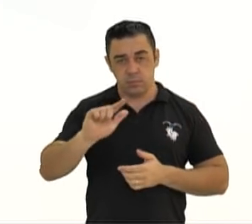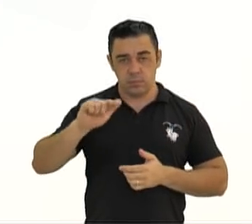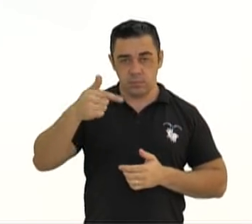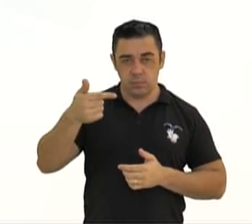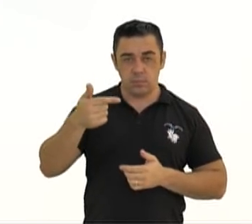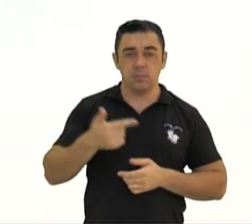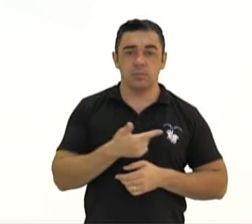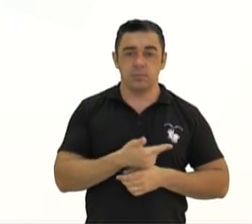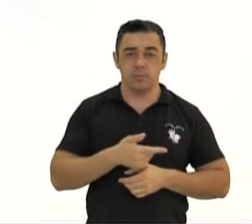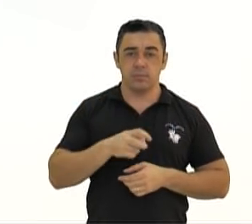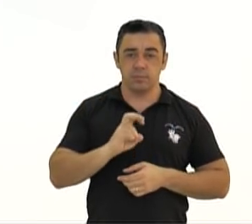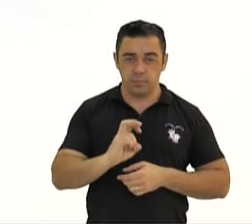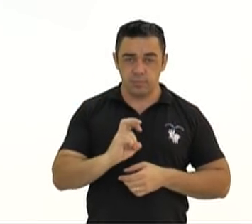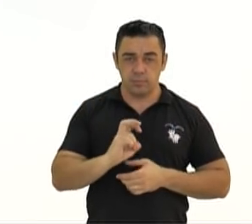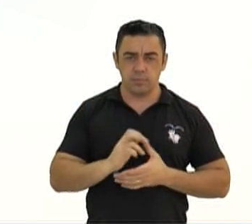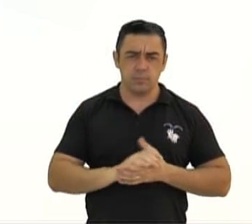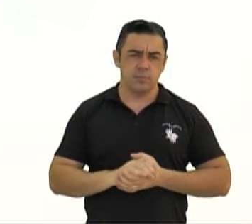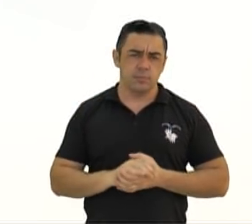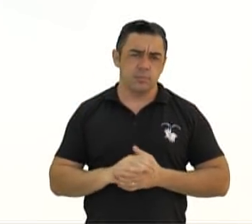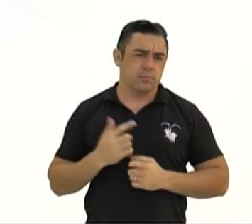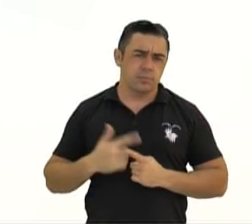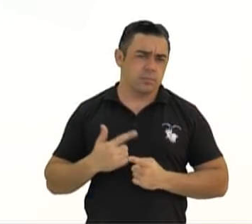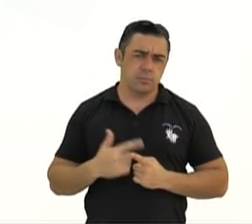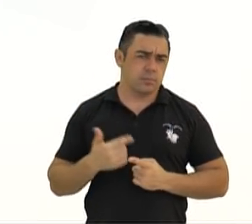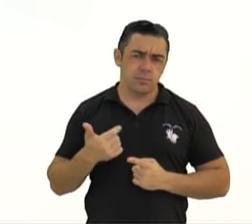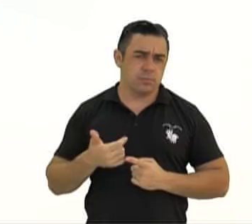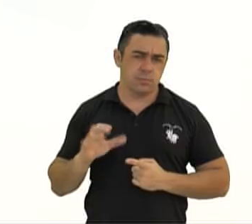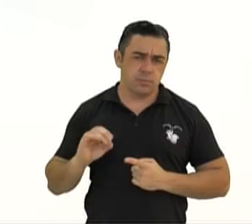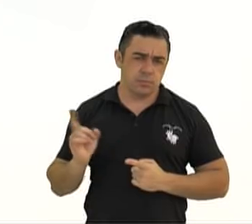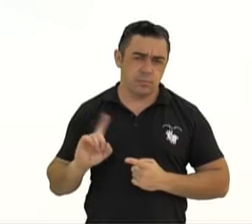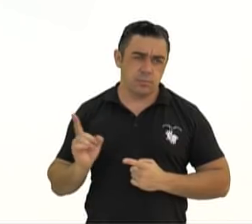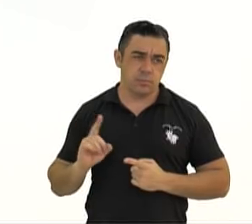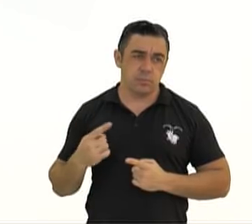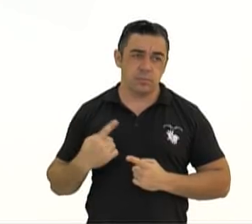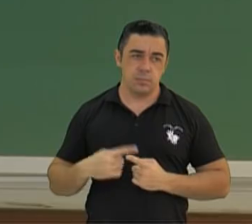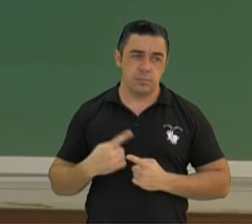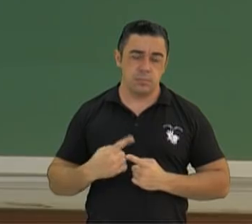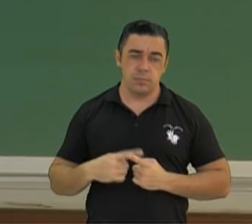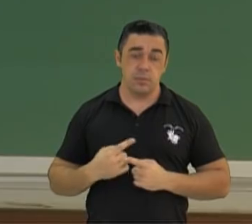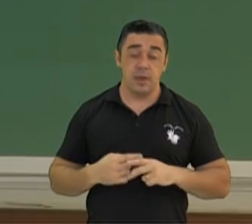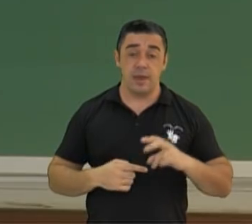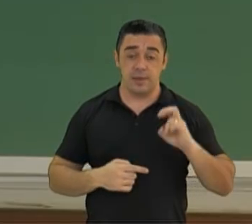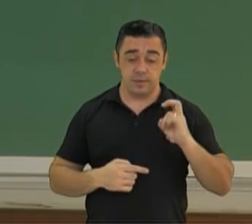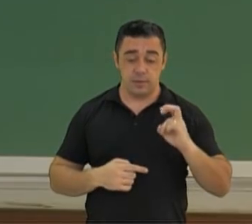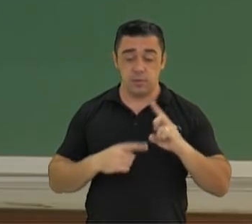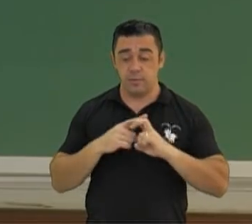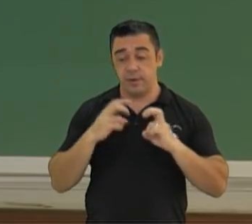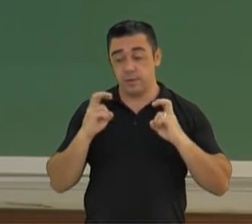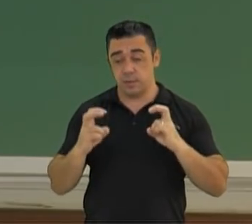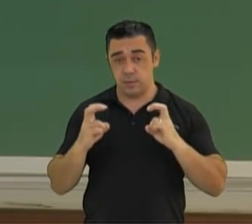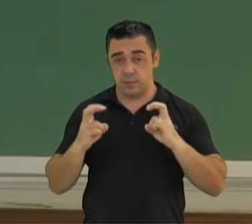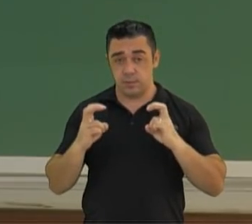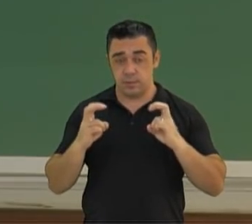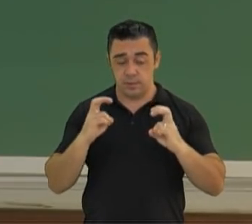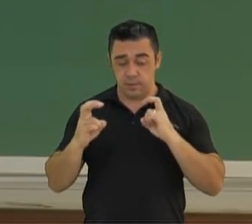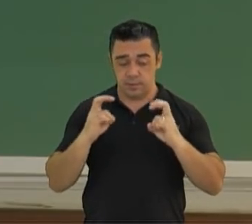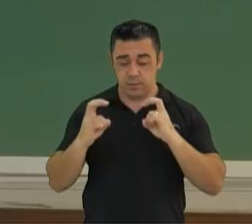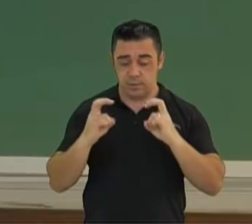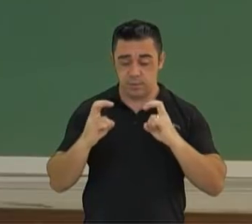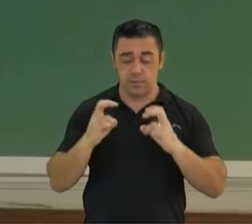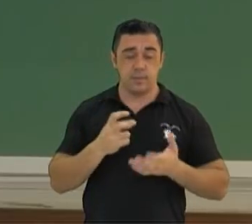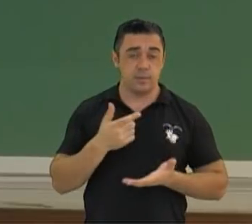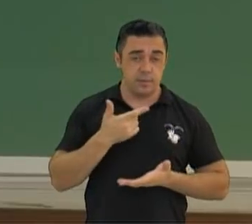vai dar 25. Por que não é 10, prof? Porque não é 2 vezes 5 e nem 5 vezes 2.